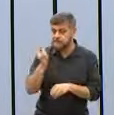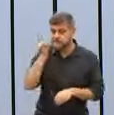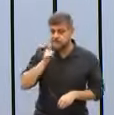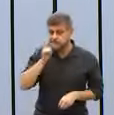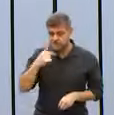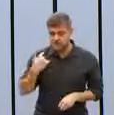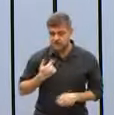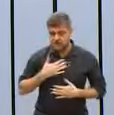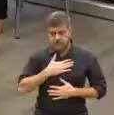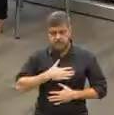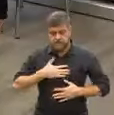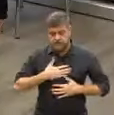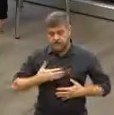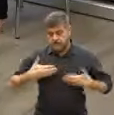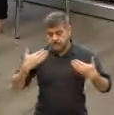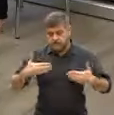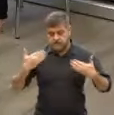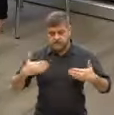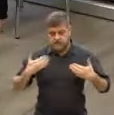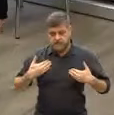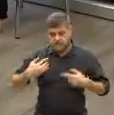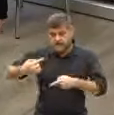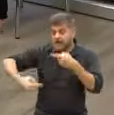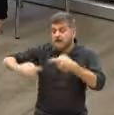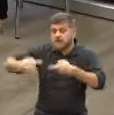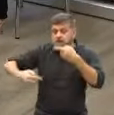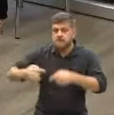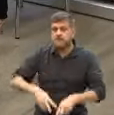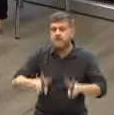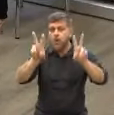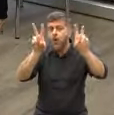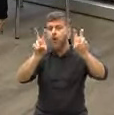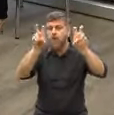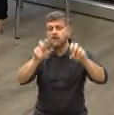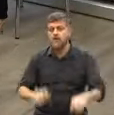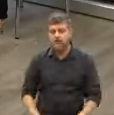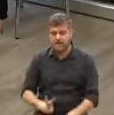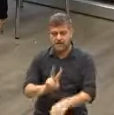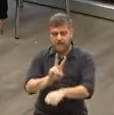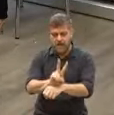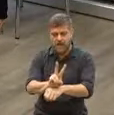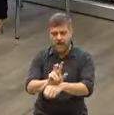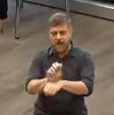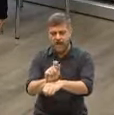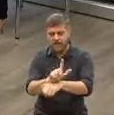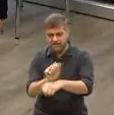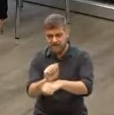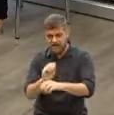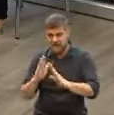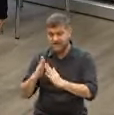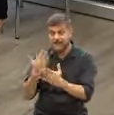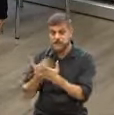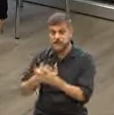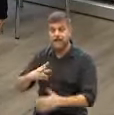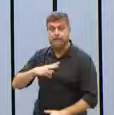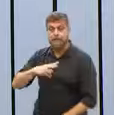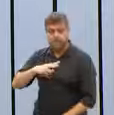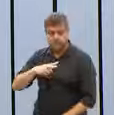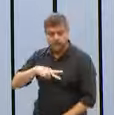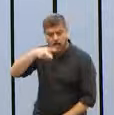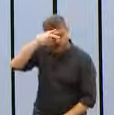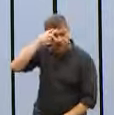nossa alegria, nesses dias está sendo discutido a questão da vaga no ensino particular, que a prefeitura